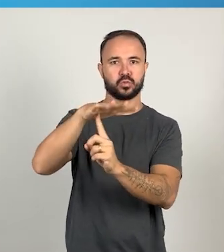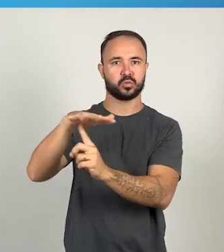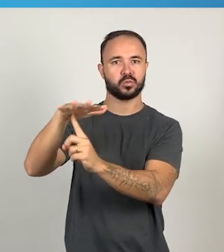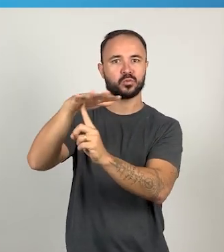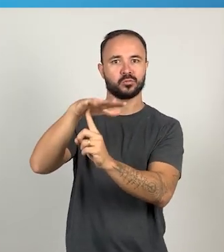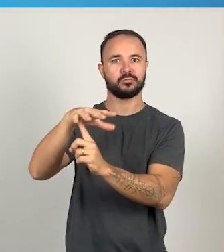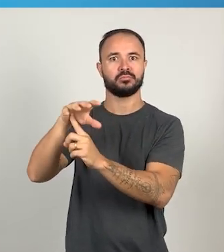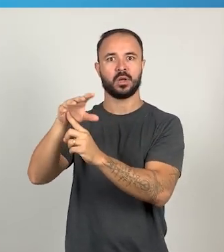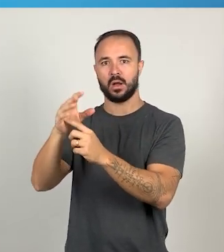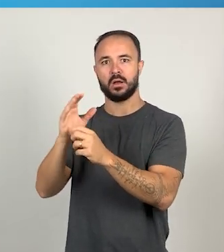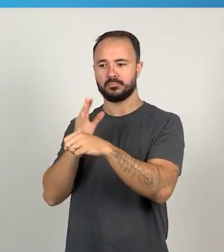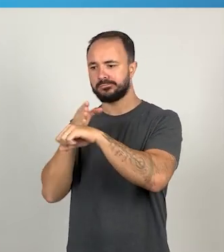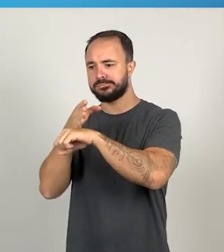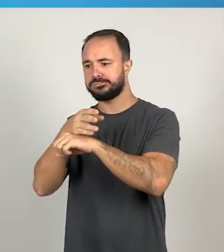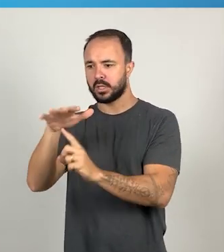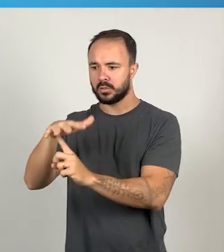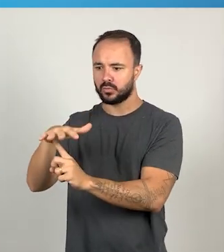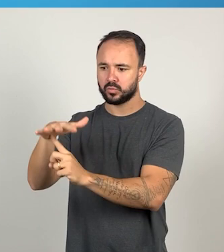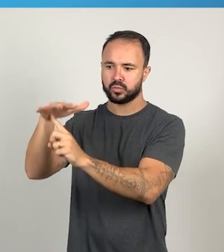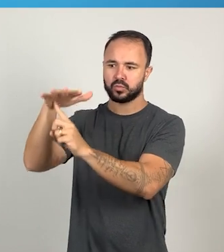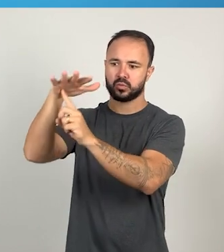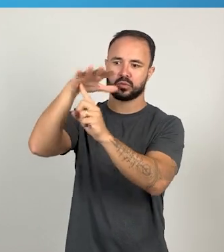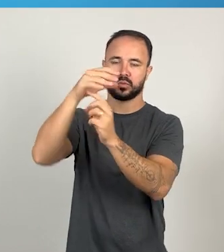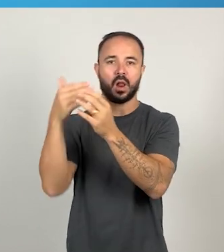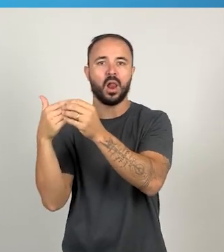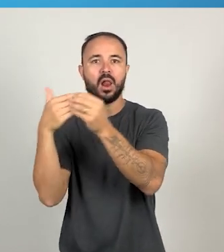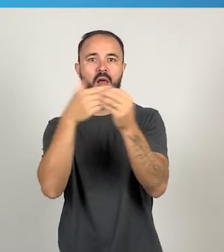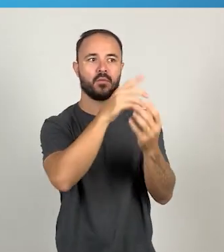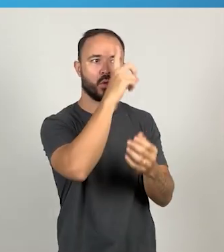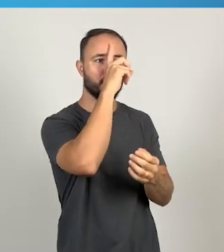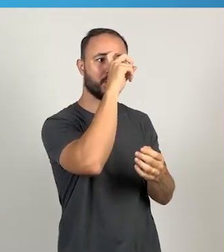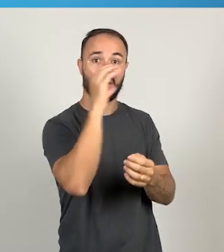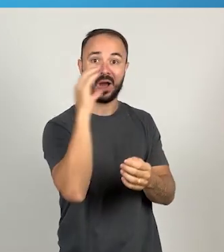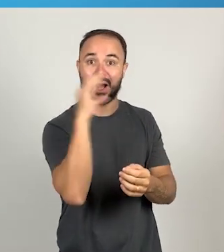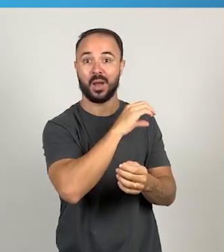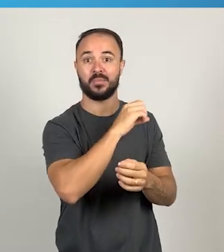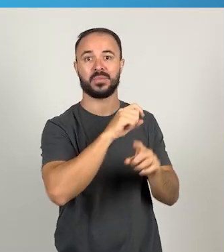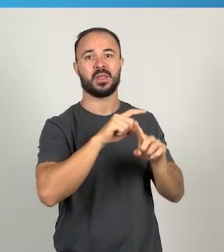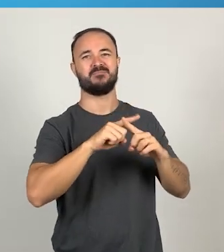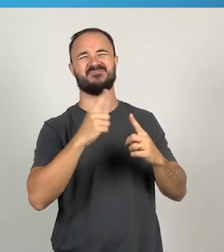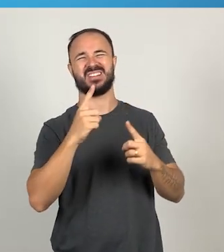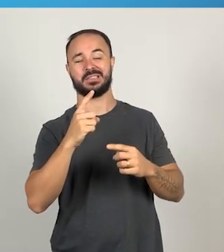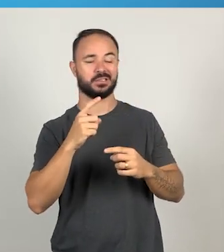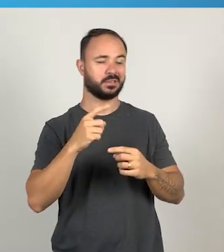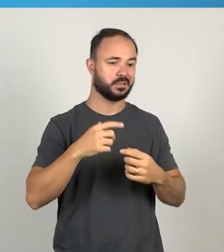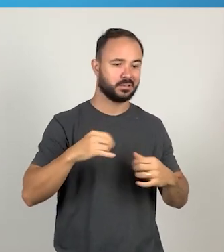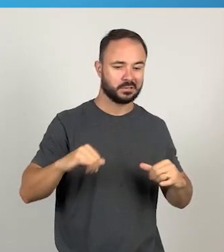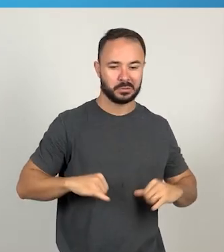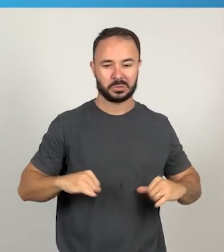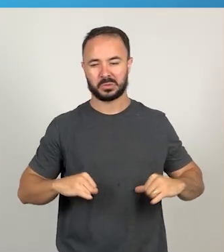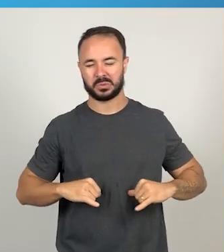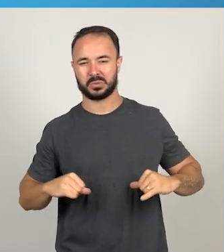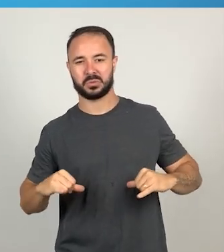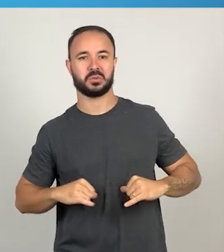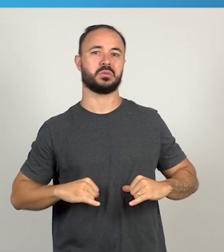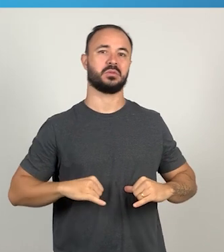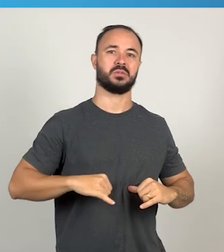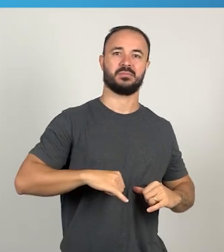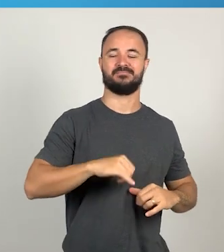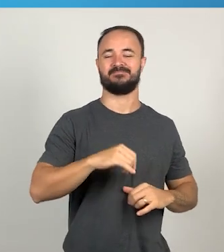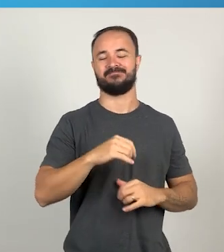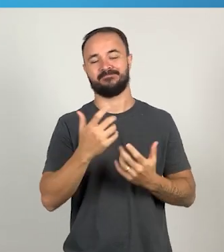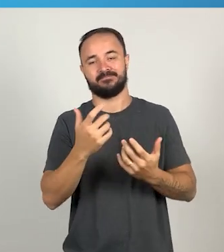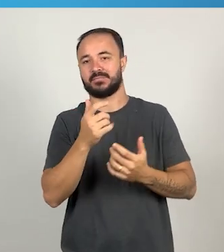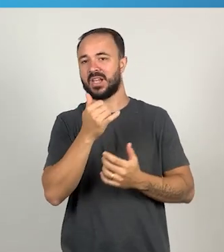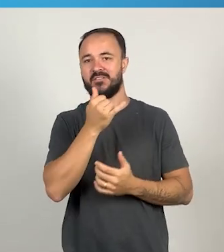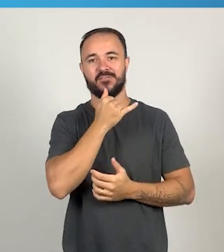tudo, só que ele tinha muitas fraturas no crânio, nos braços. Infelizmente, ele não resistiu. Então, o engenheiro foi